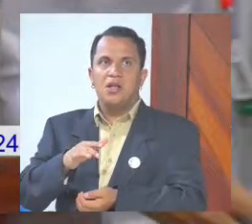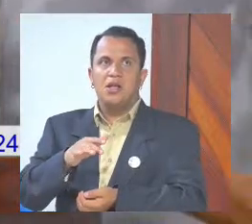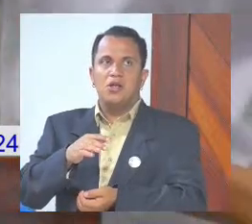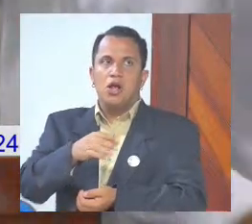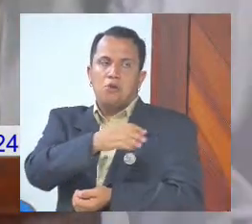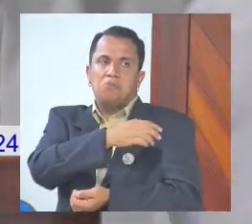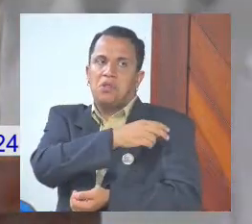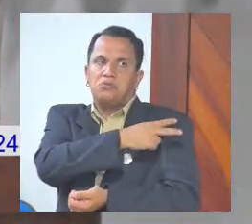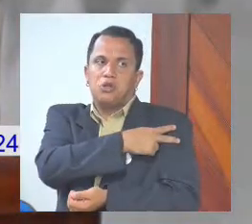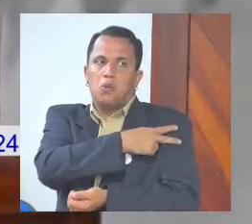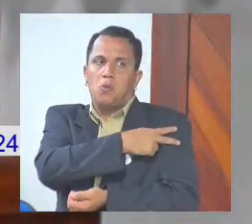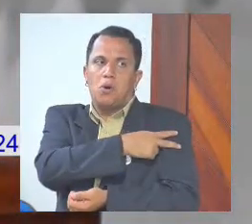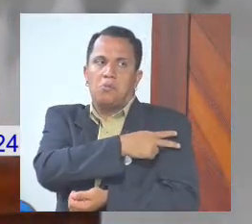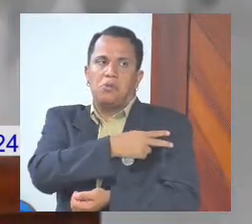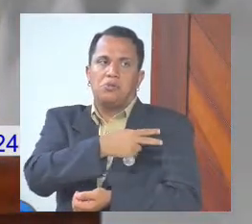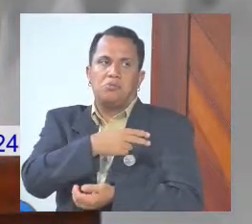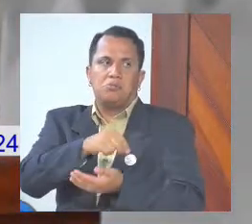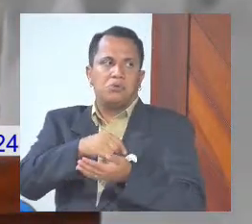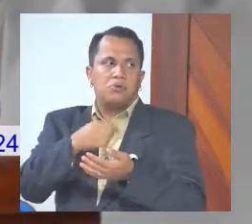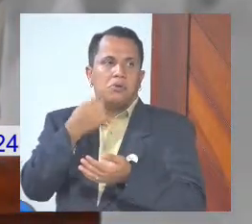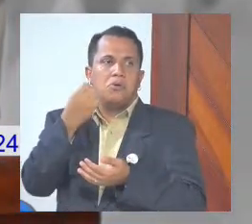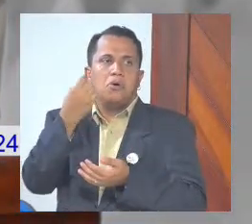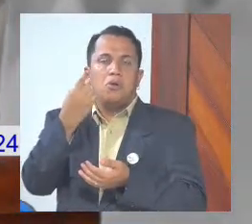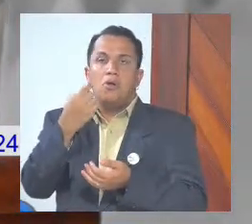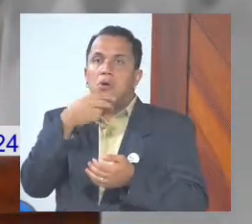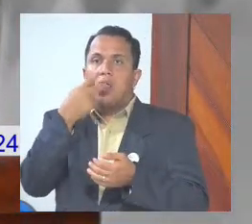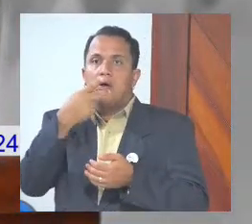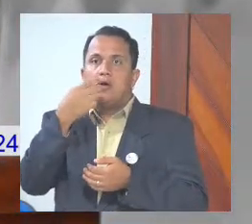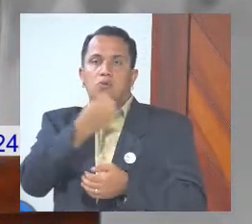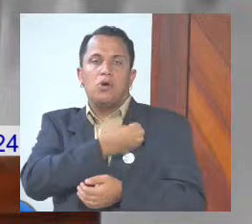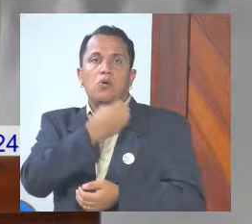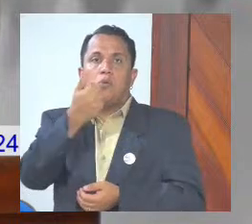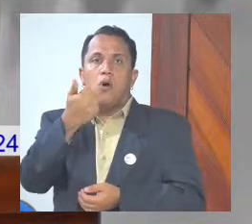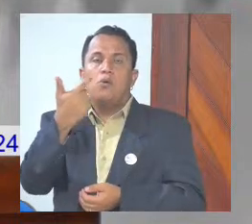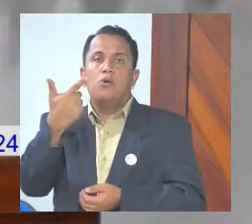terceiro ano, eu acredito. Não sabe nem sequer conferir até 5, se duvidar.